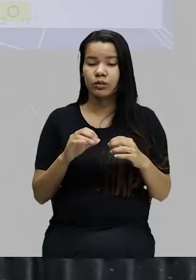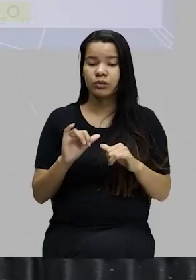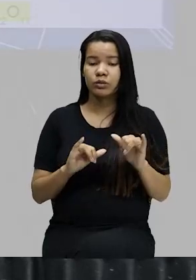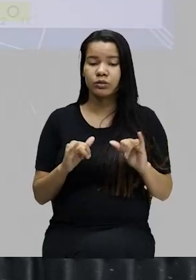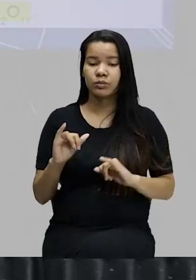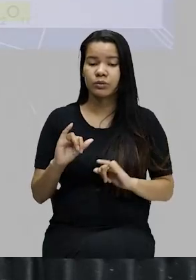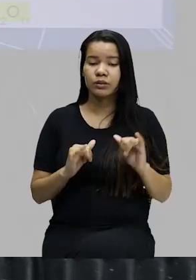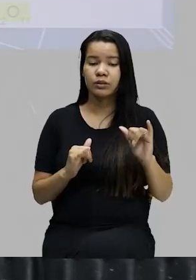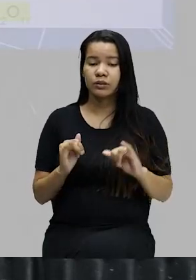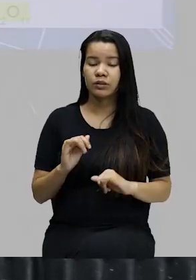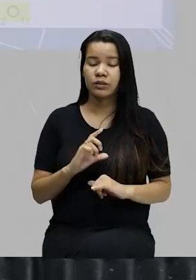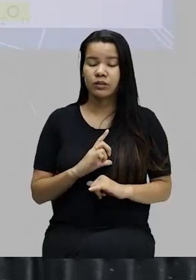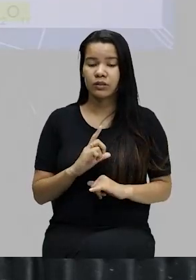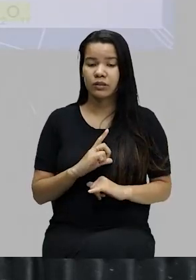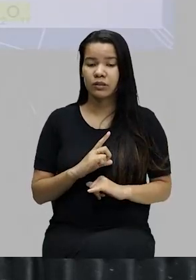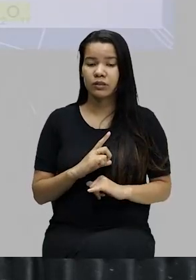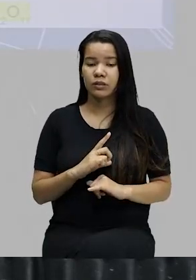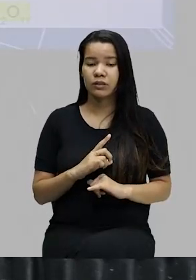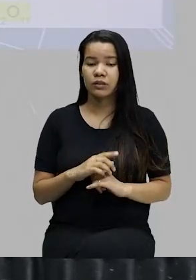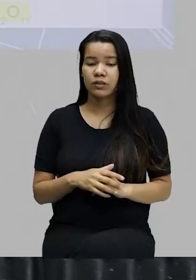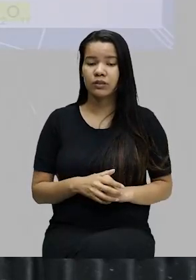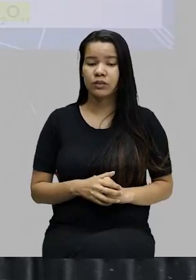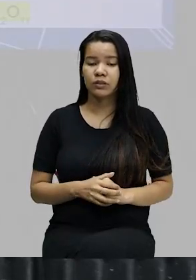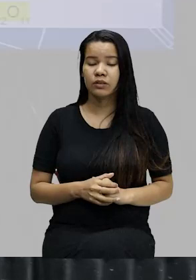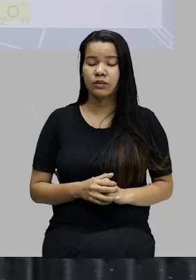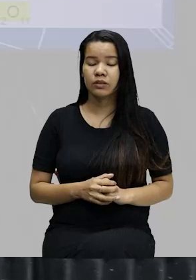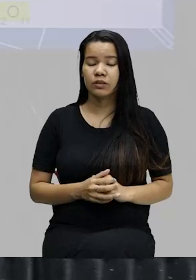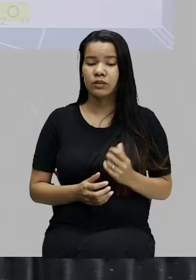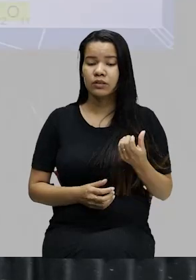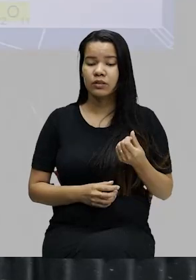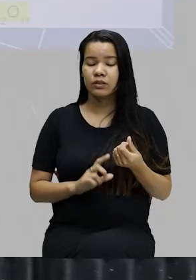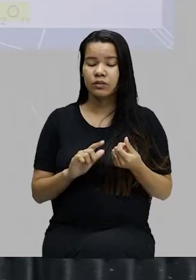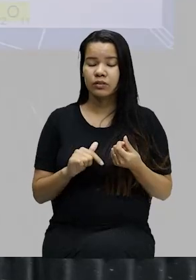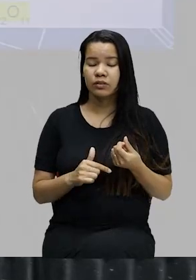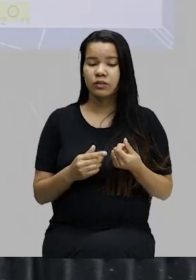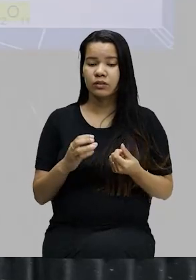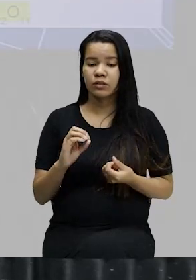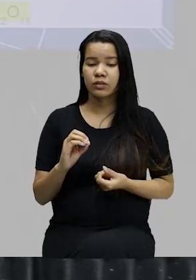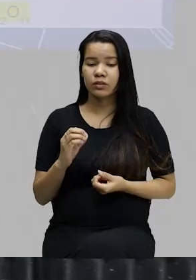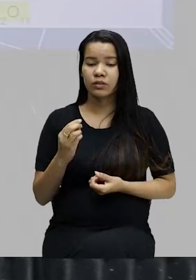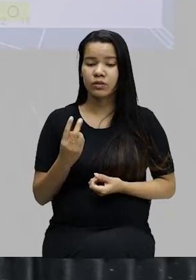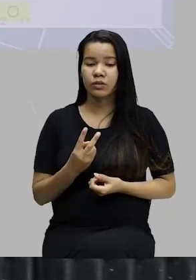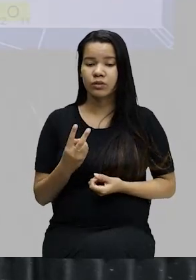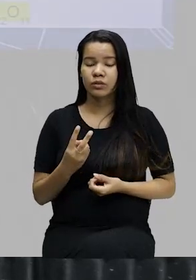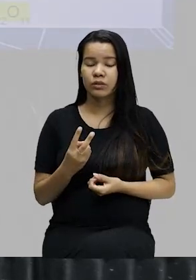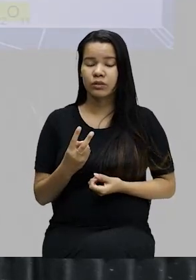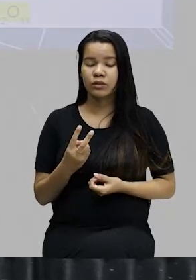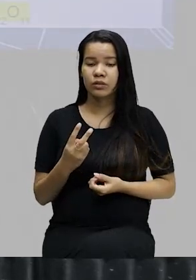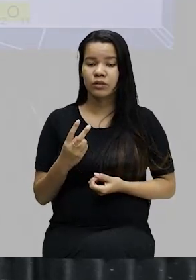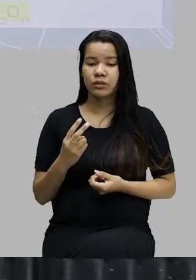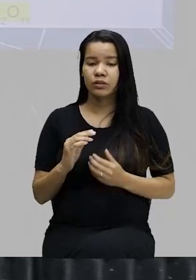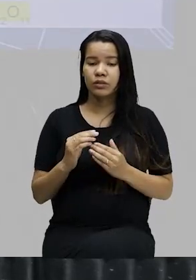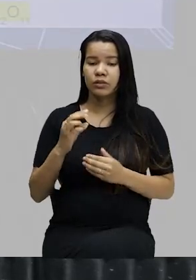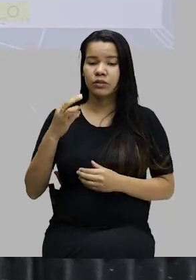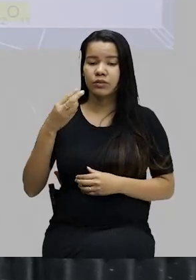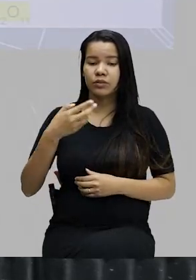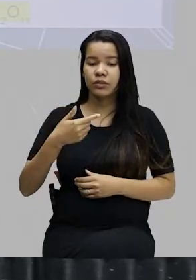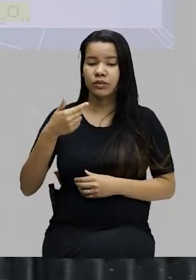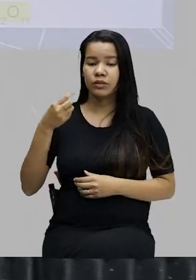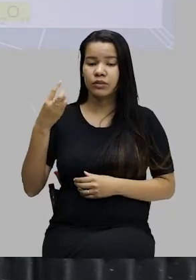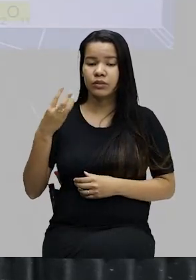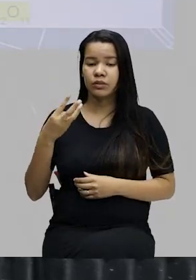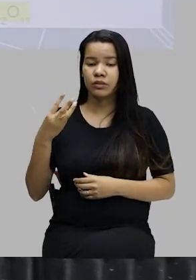molecular, existem 6,02 vezes 10 elevado a 23 moléculas. Então vamos